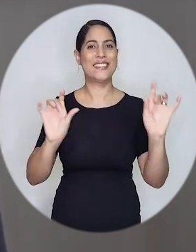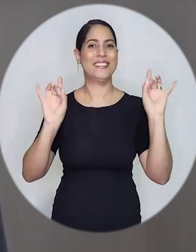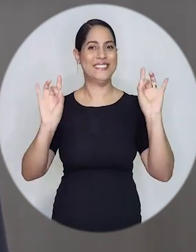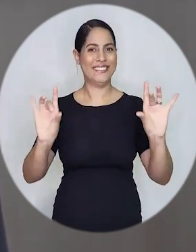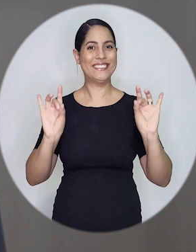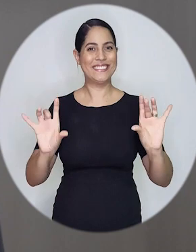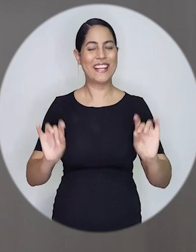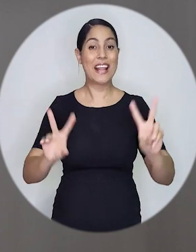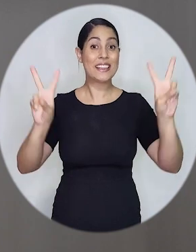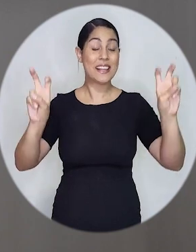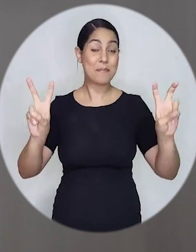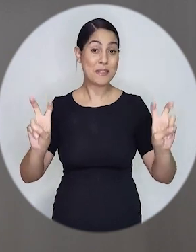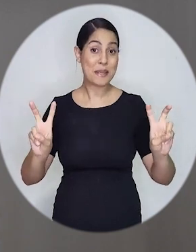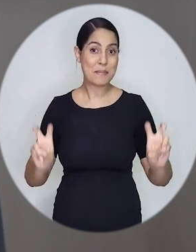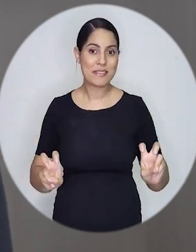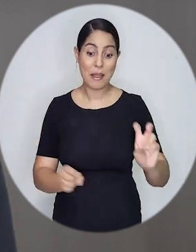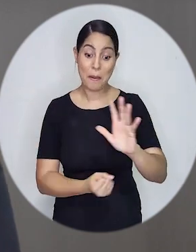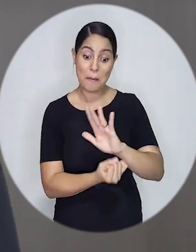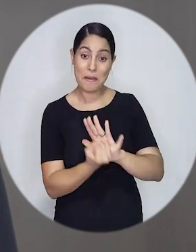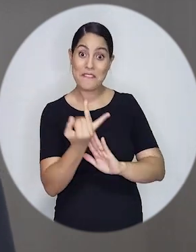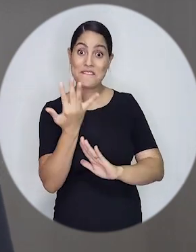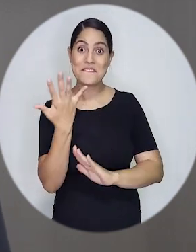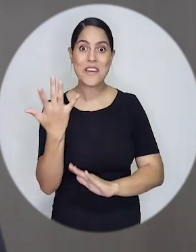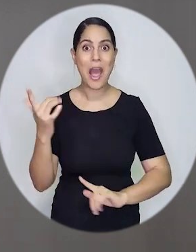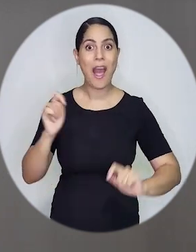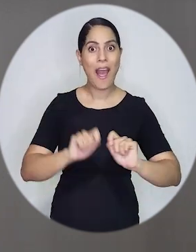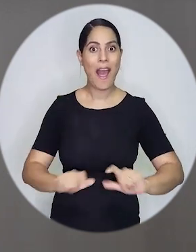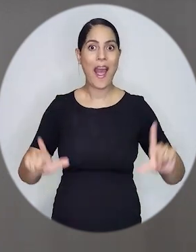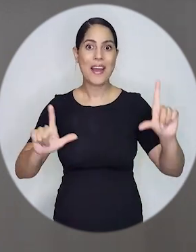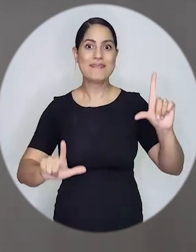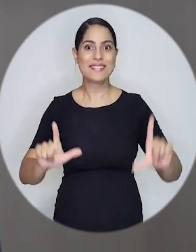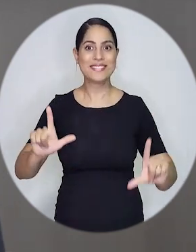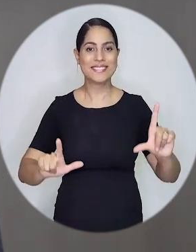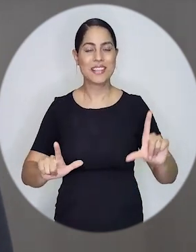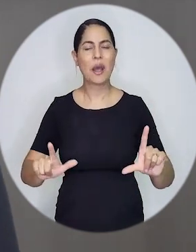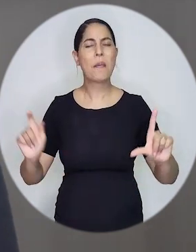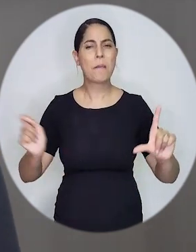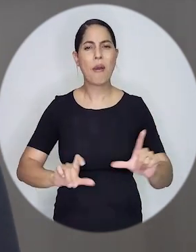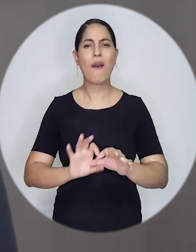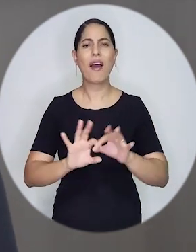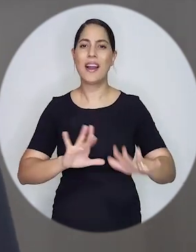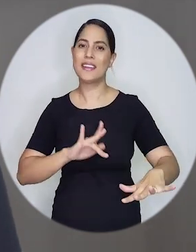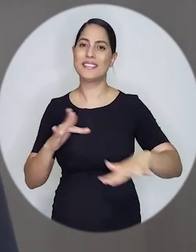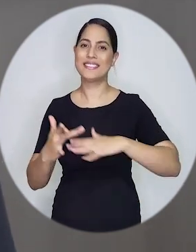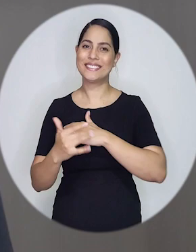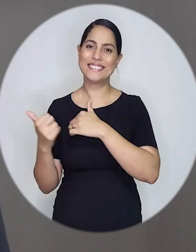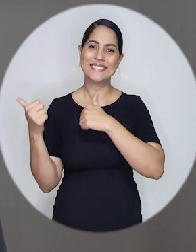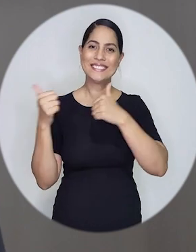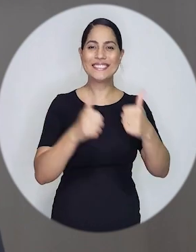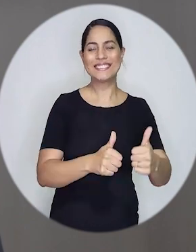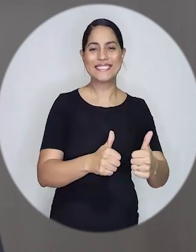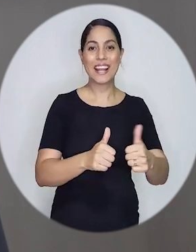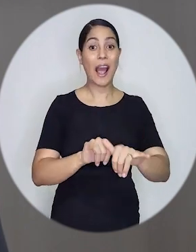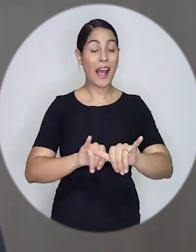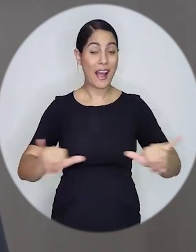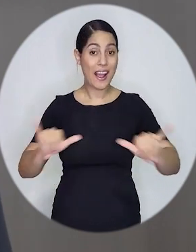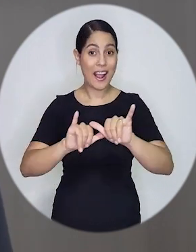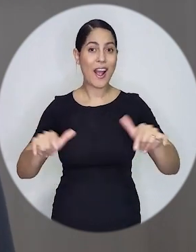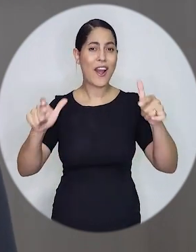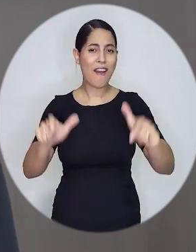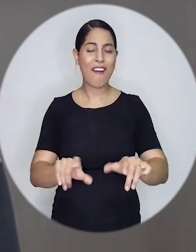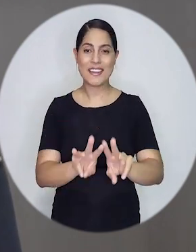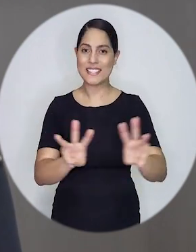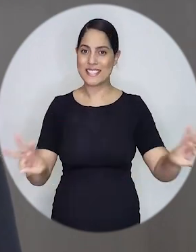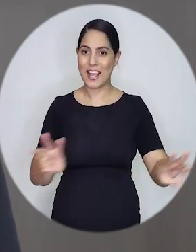além de acompanhar entrevistas especiais, matérias exclusivas e muito mais. Não deixe de seguir também as nossas redes sociais e conferir